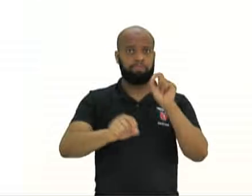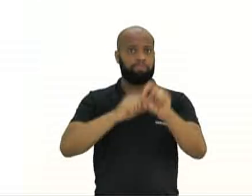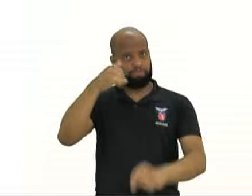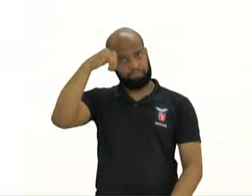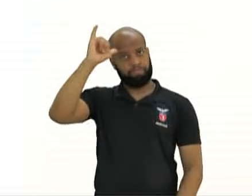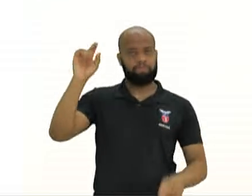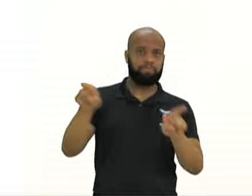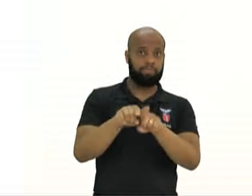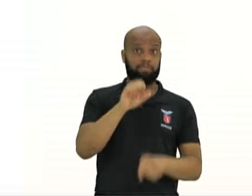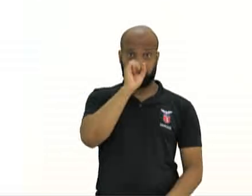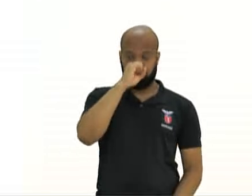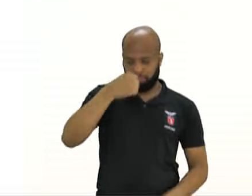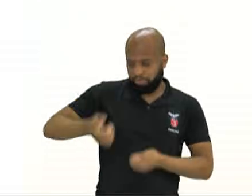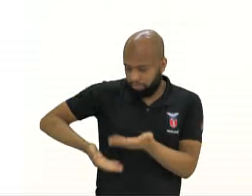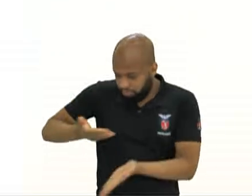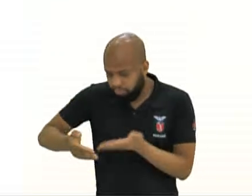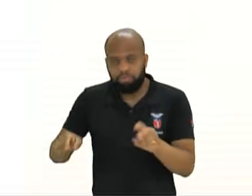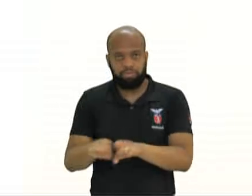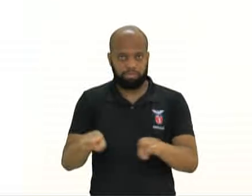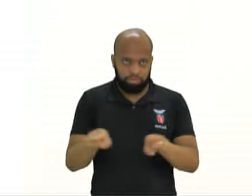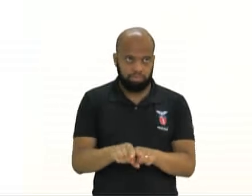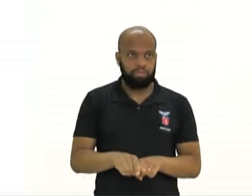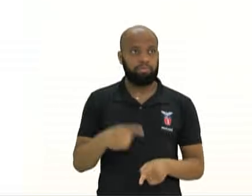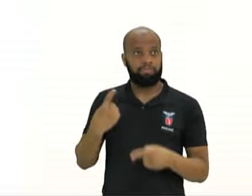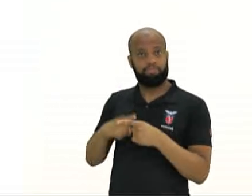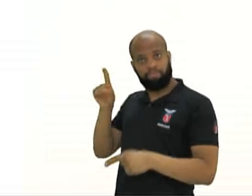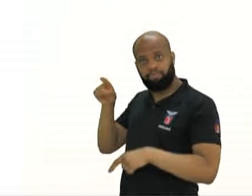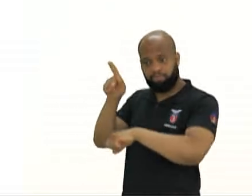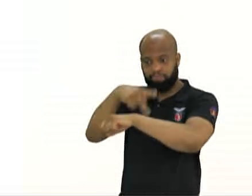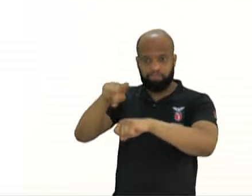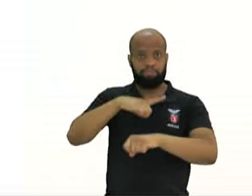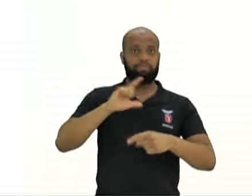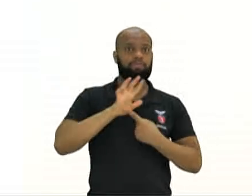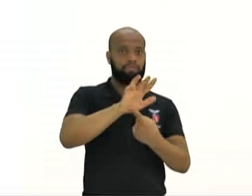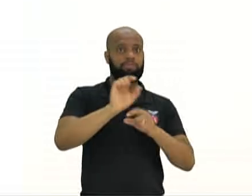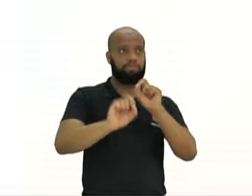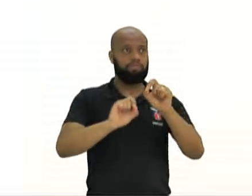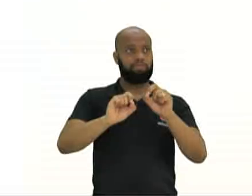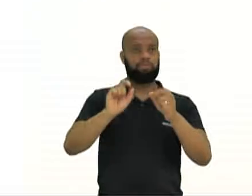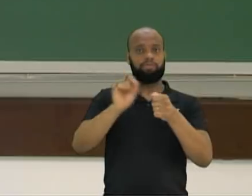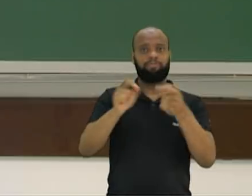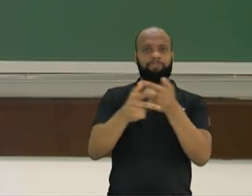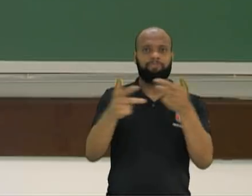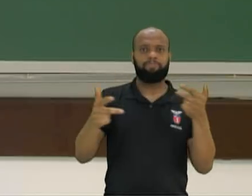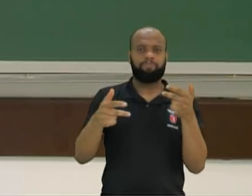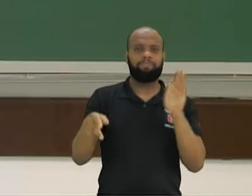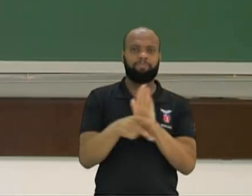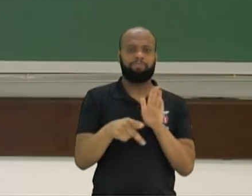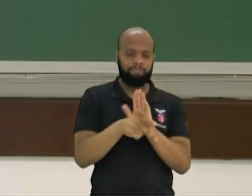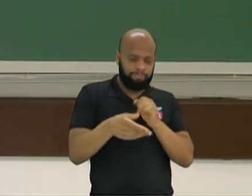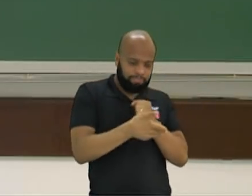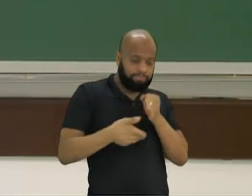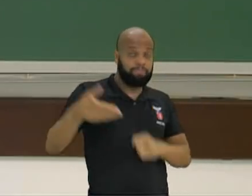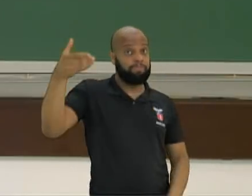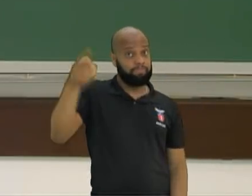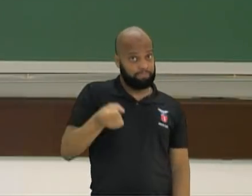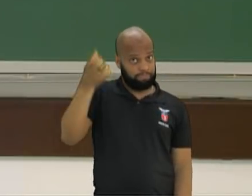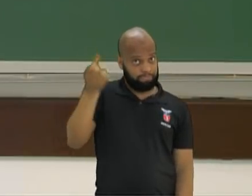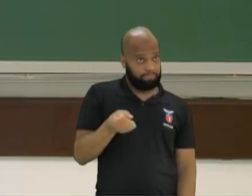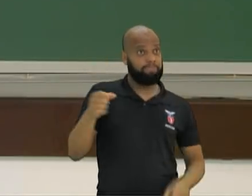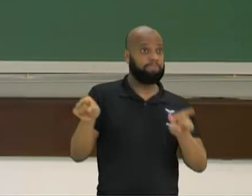e suínos. A Nova Zelândia é um destaque também na produção de laticínios, né, de produtos lácteos.